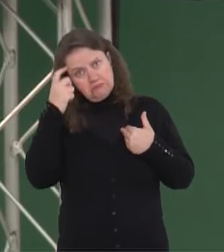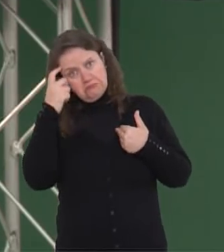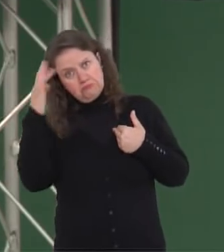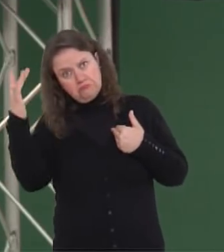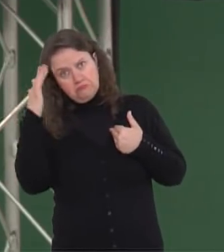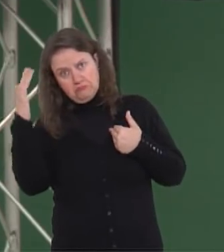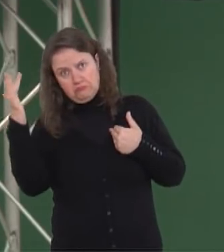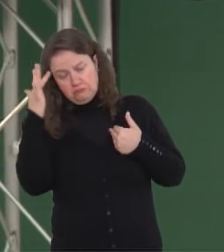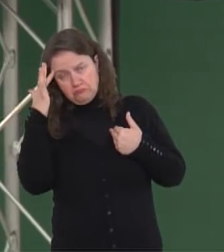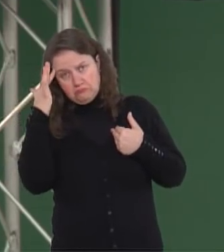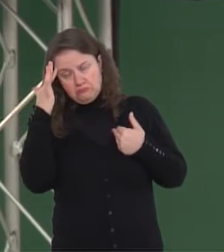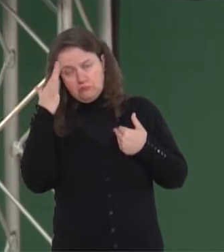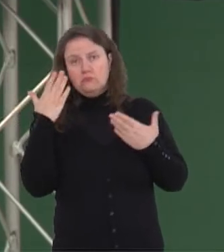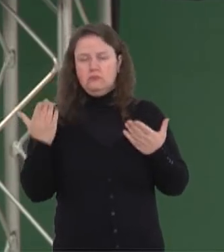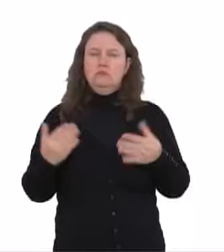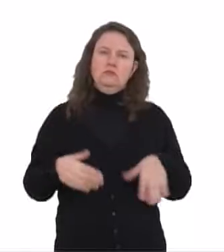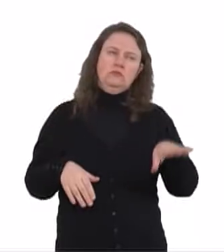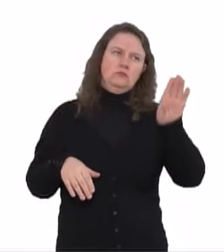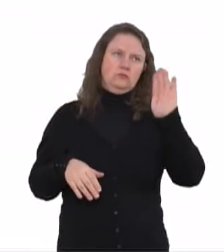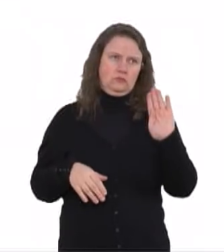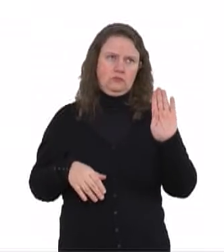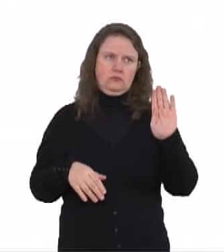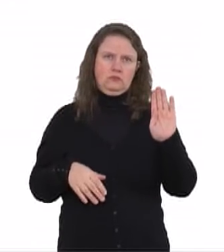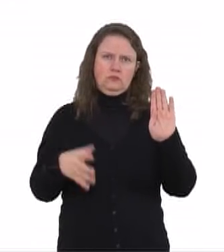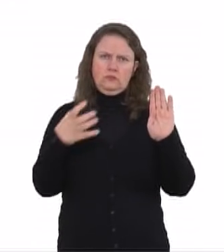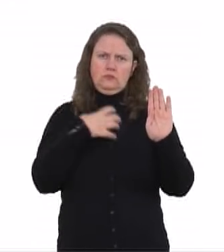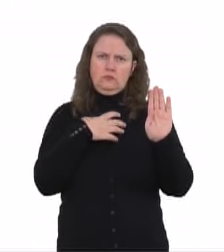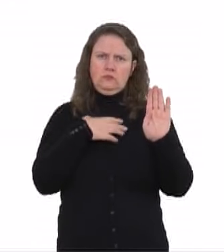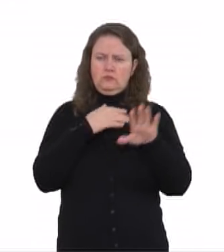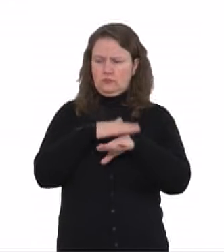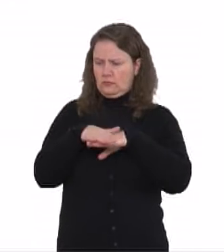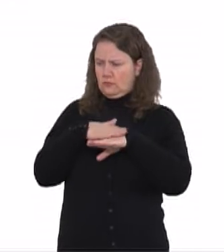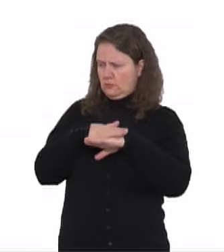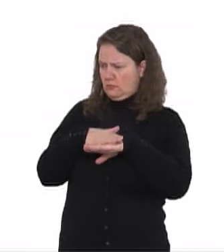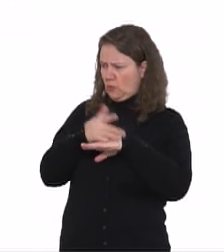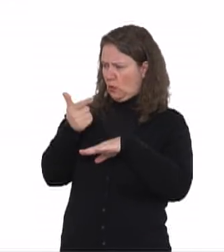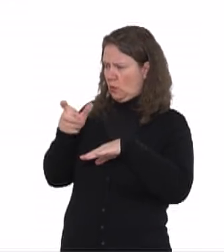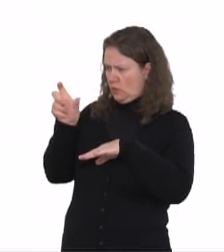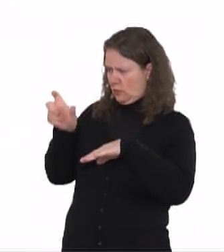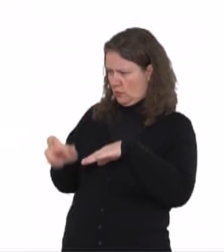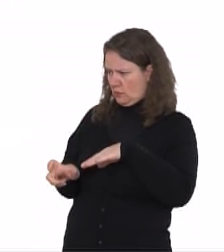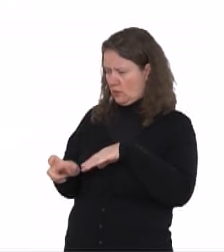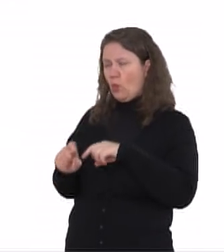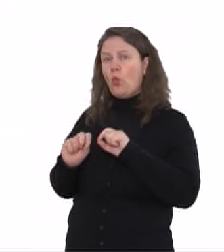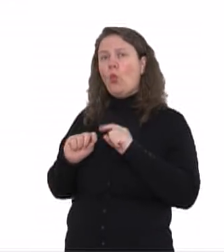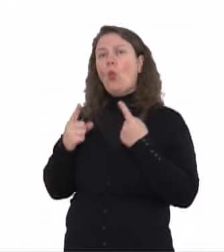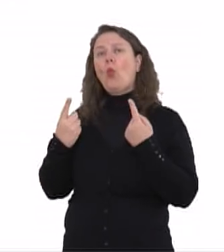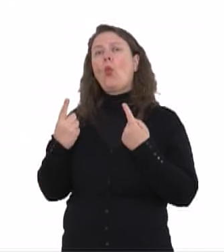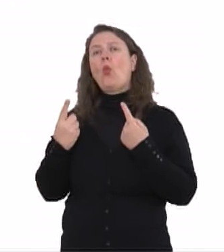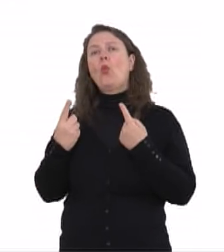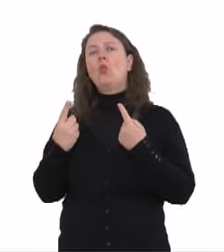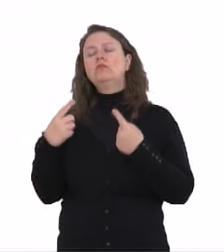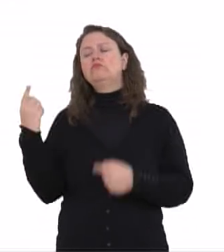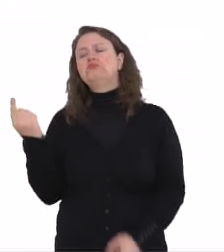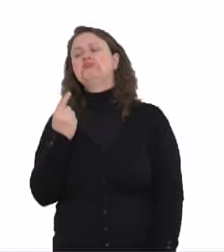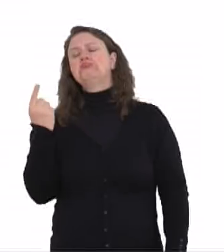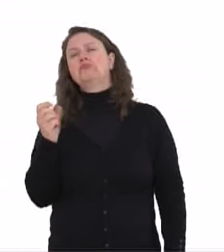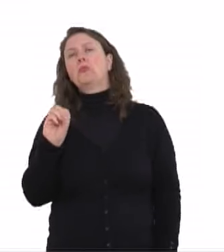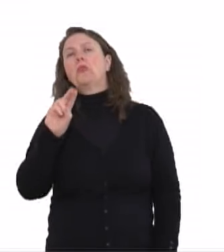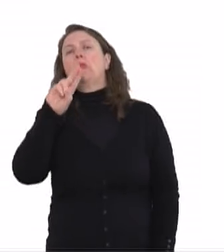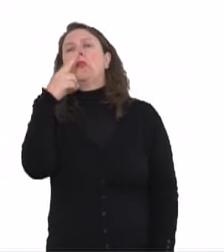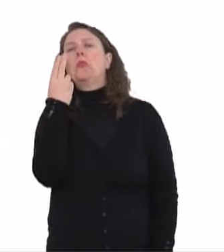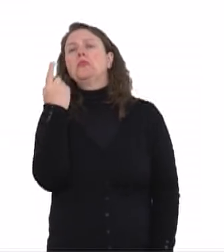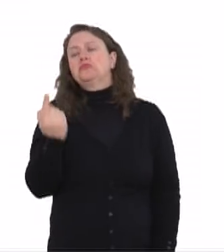pensativo? B. Ele está conversando com alguém ou ele está pensando sobre algo? Por